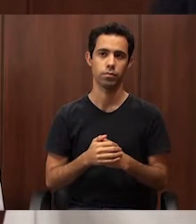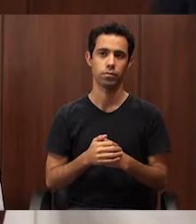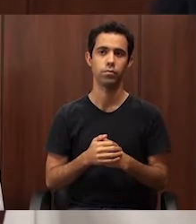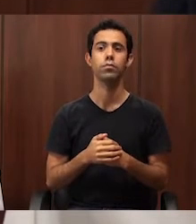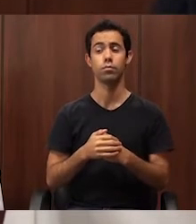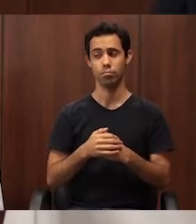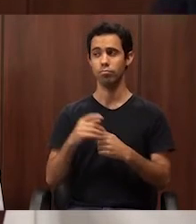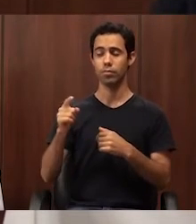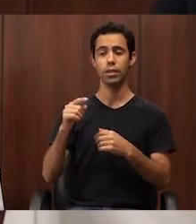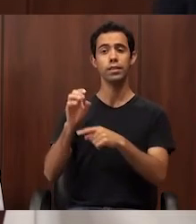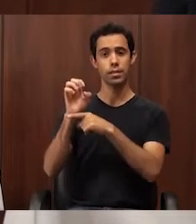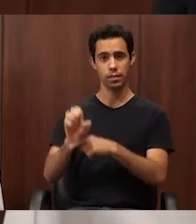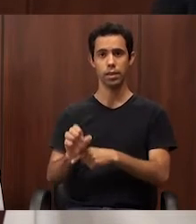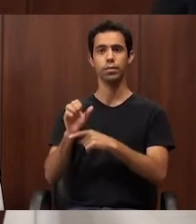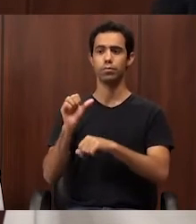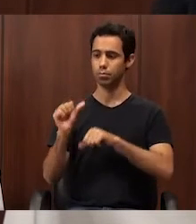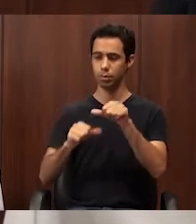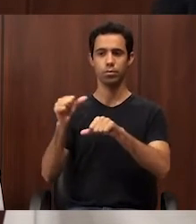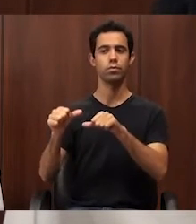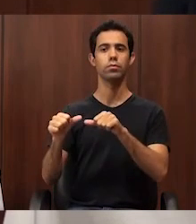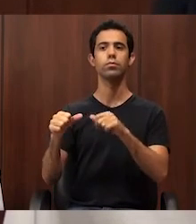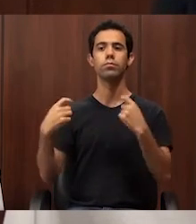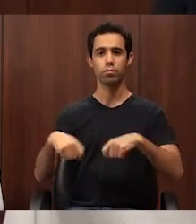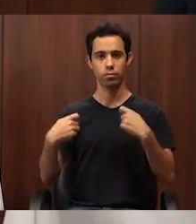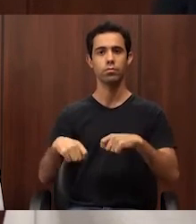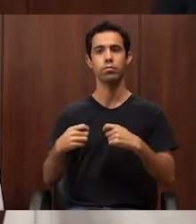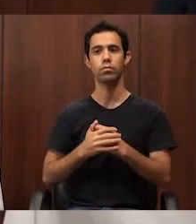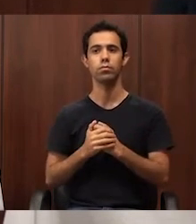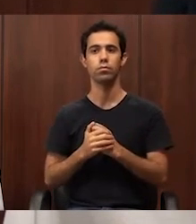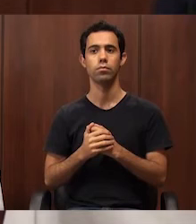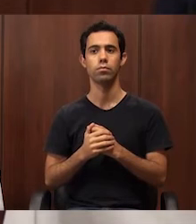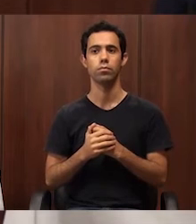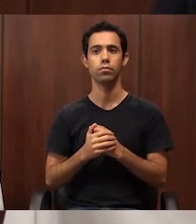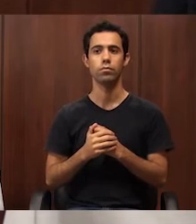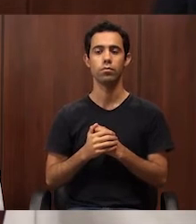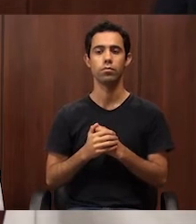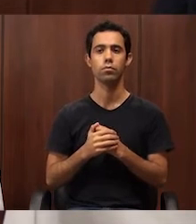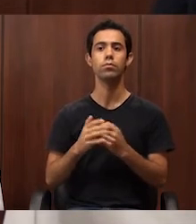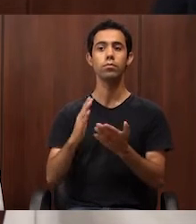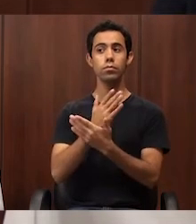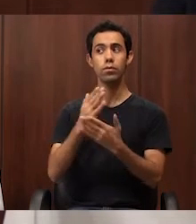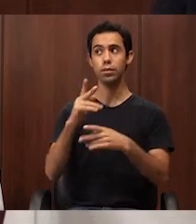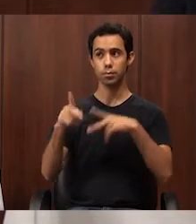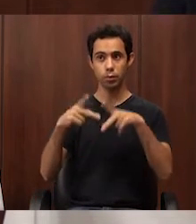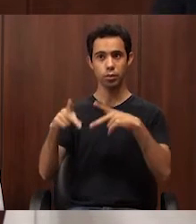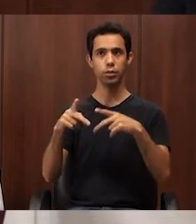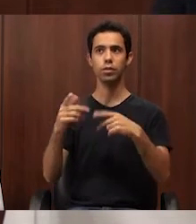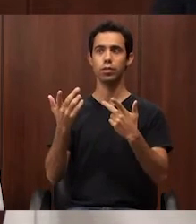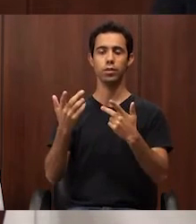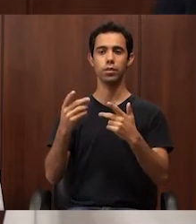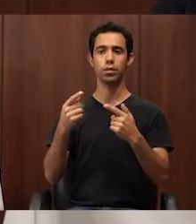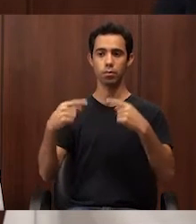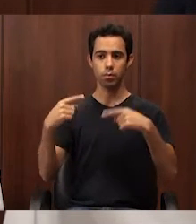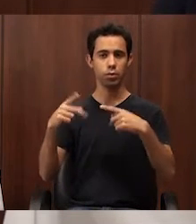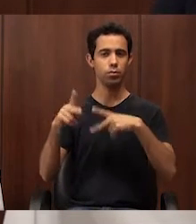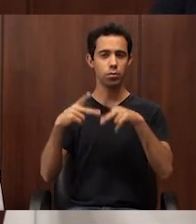atitude do Estado. O Estado reconhecer que essa política pública não está satisfazendo o